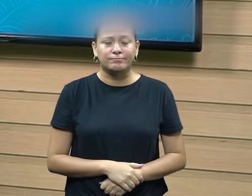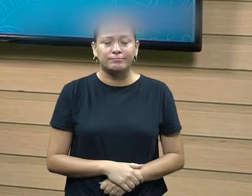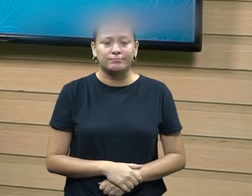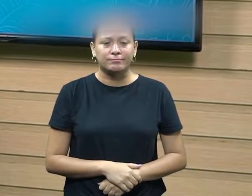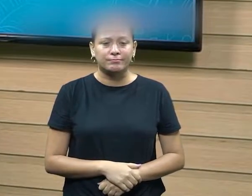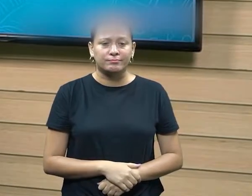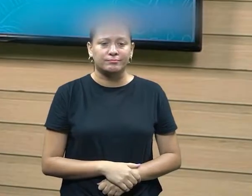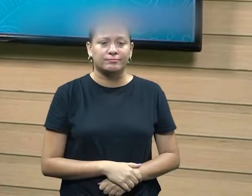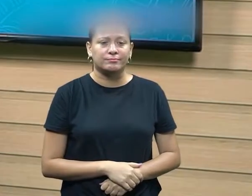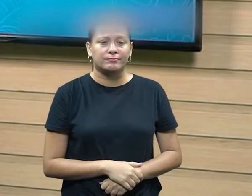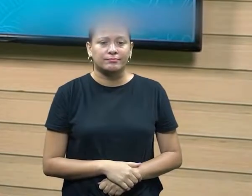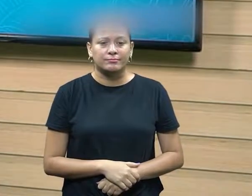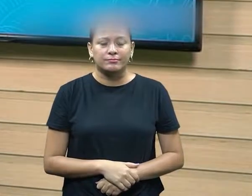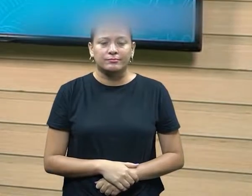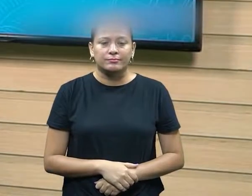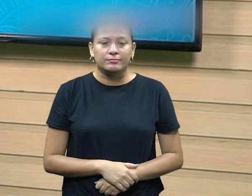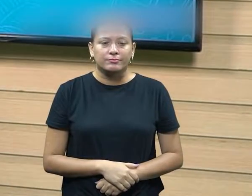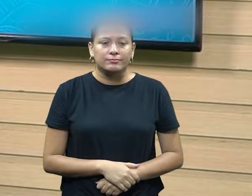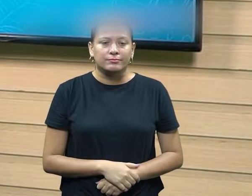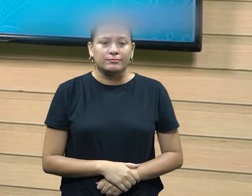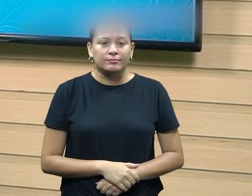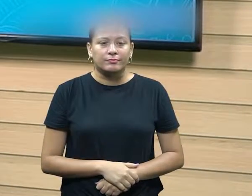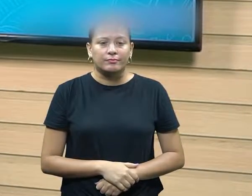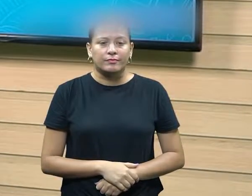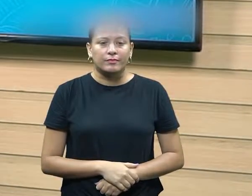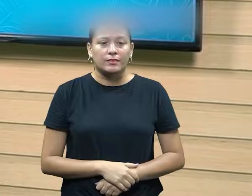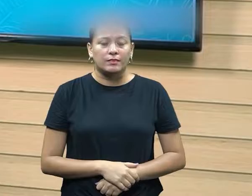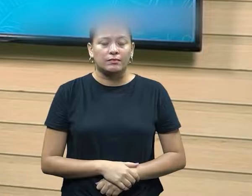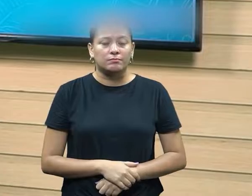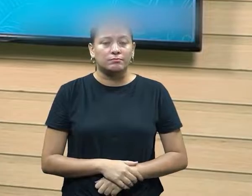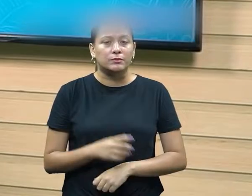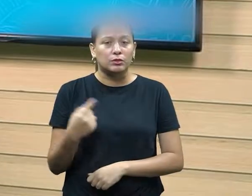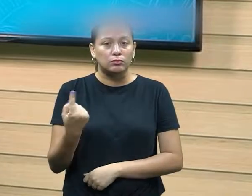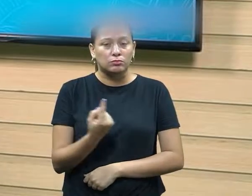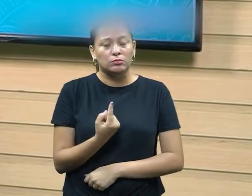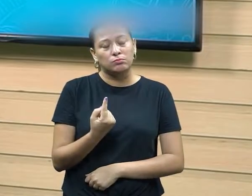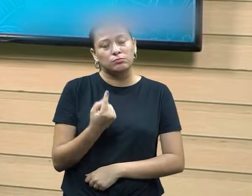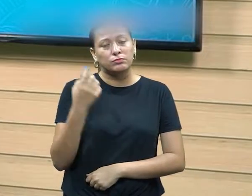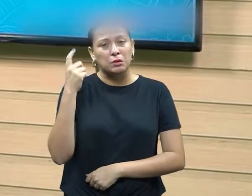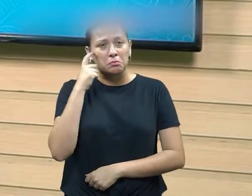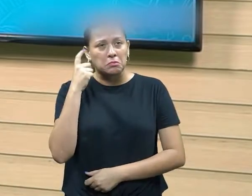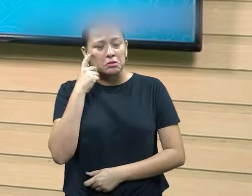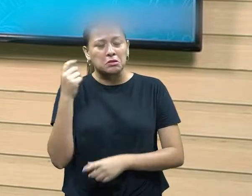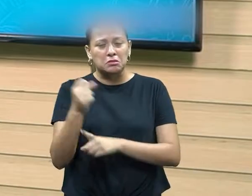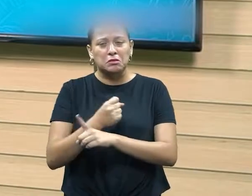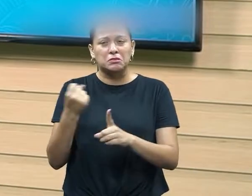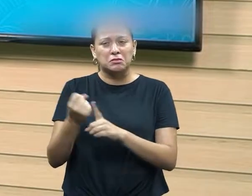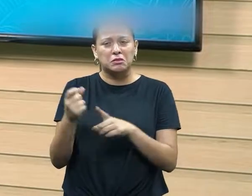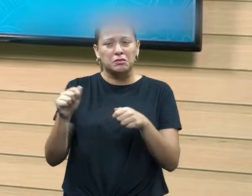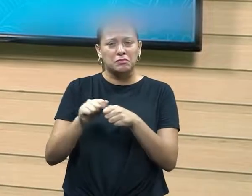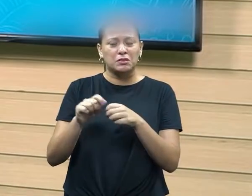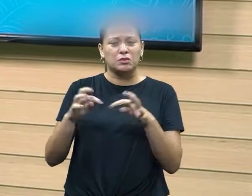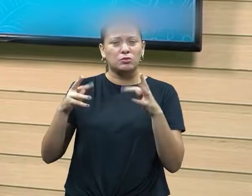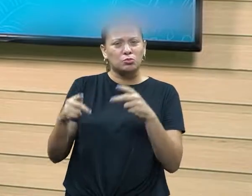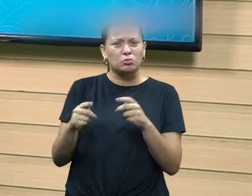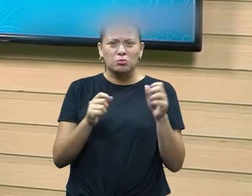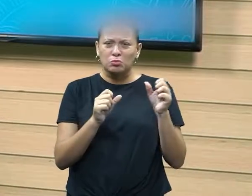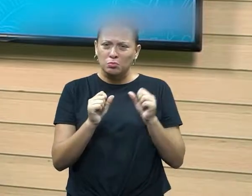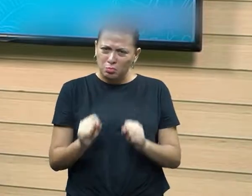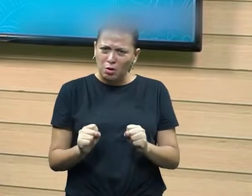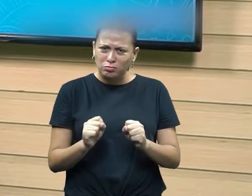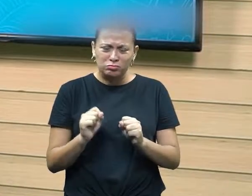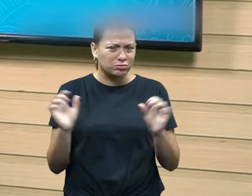que a gente imagina que, como está na sociedade, a gente pode fazer tudo. Mas não